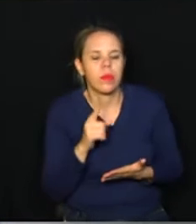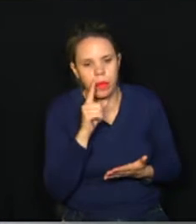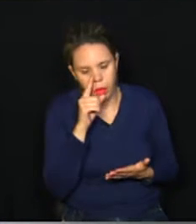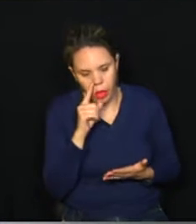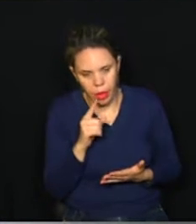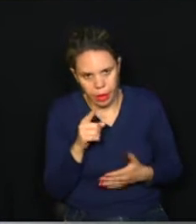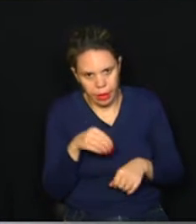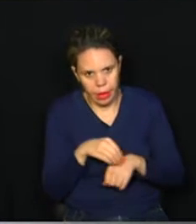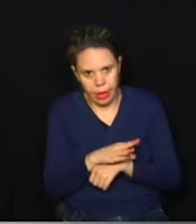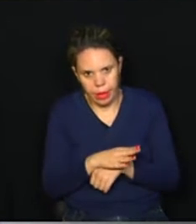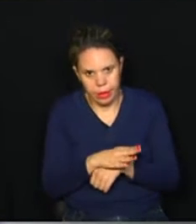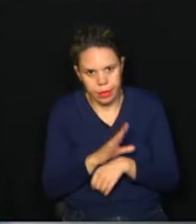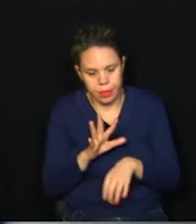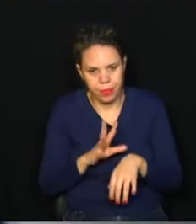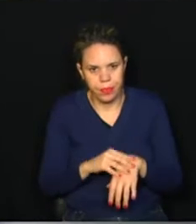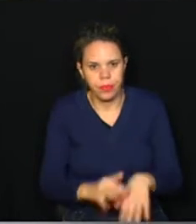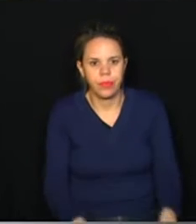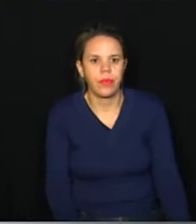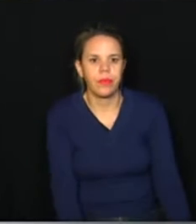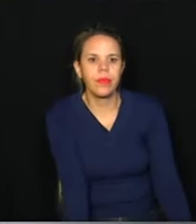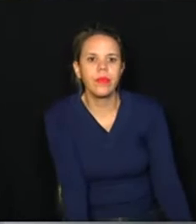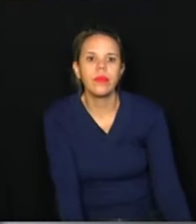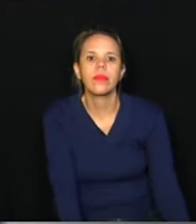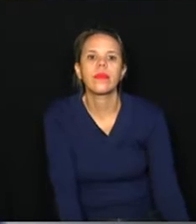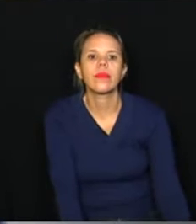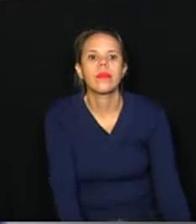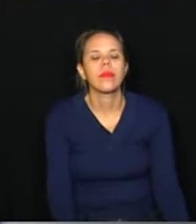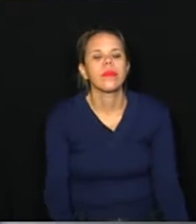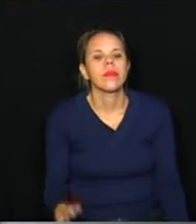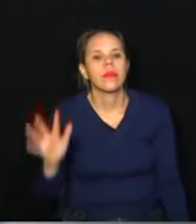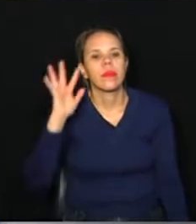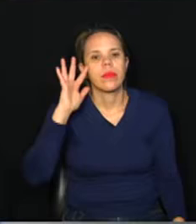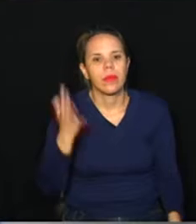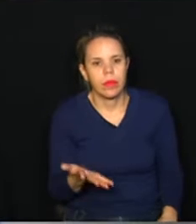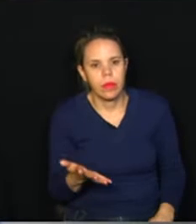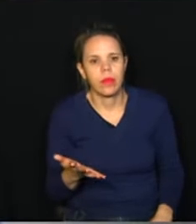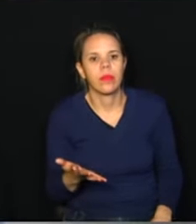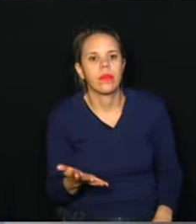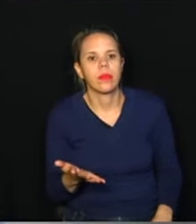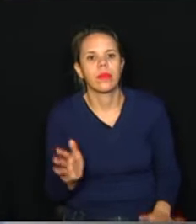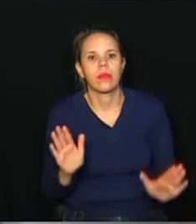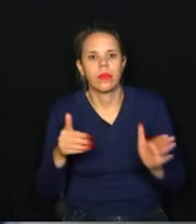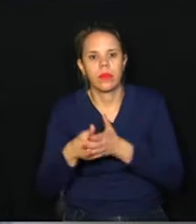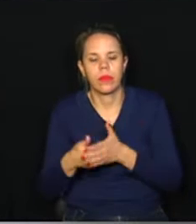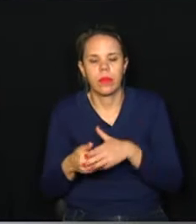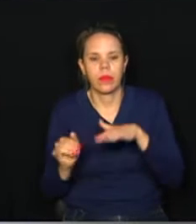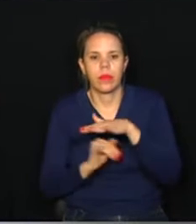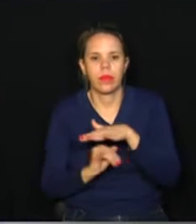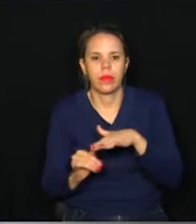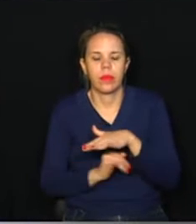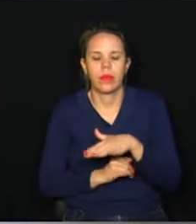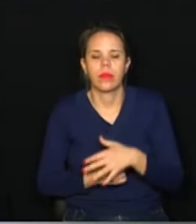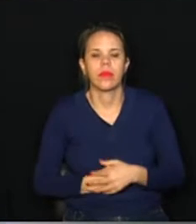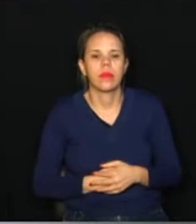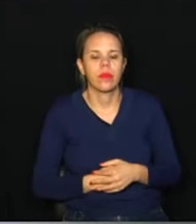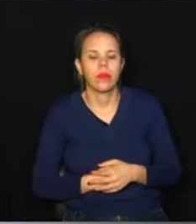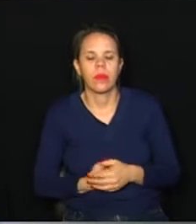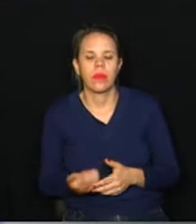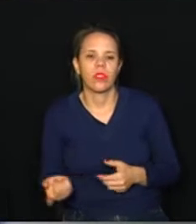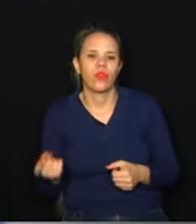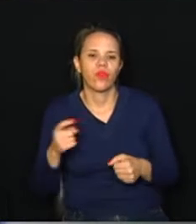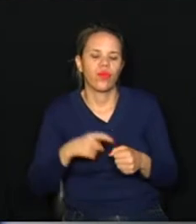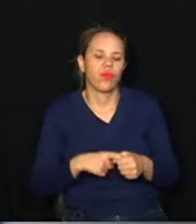de transmissão da doença. Então, o resultado da extinção da SUSEM é uma brecha para o